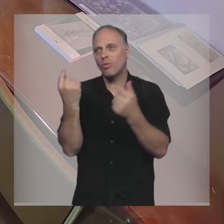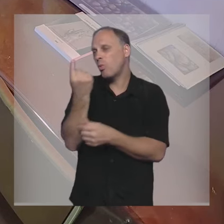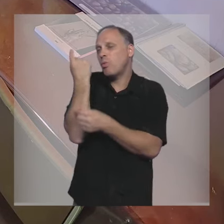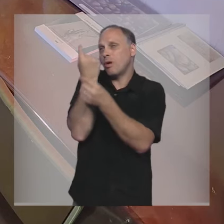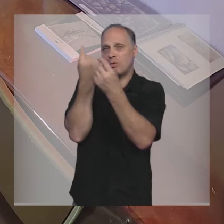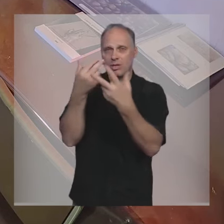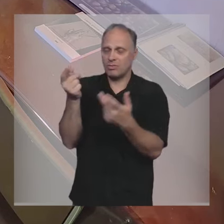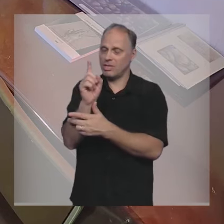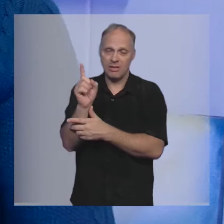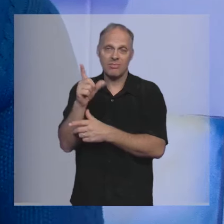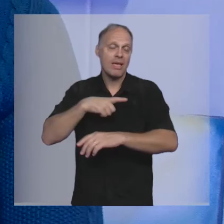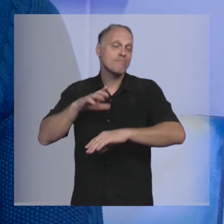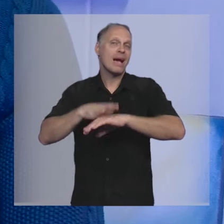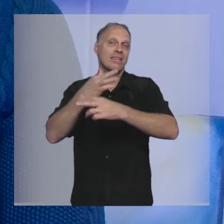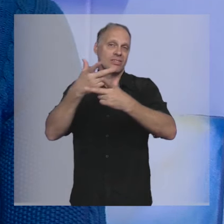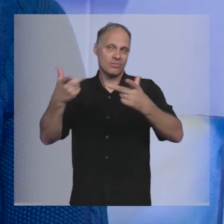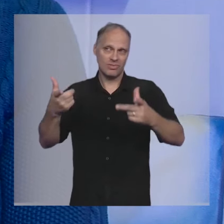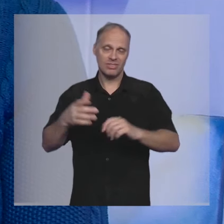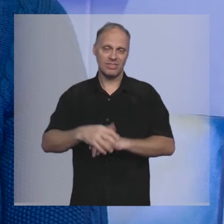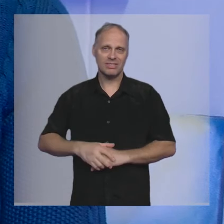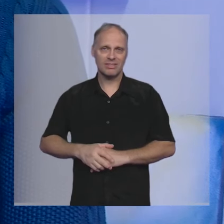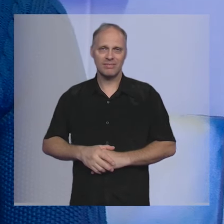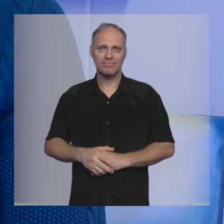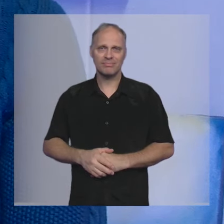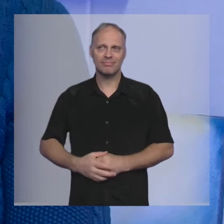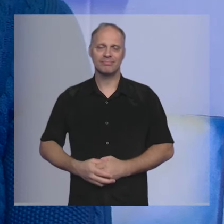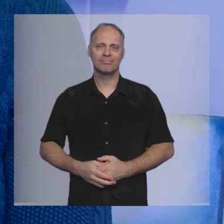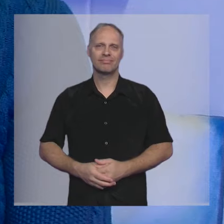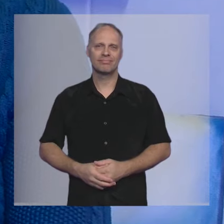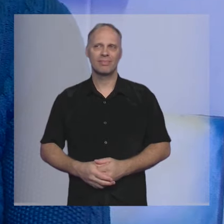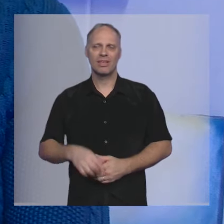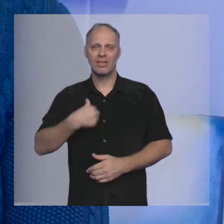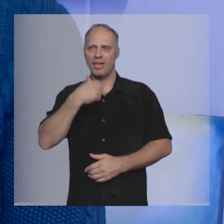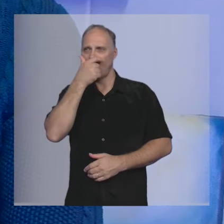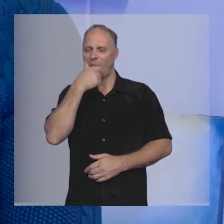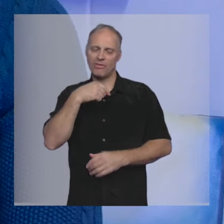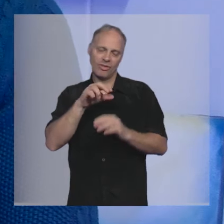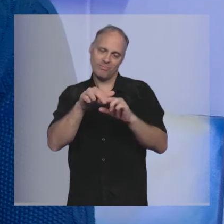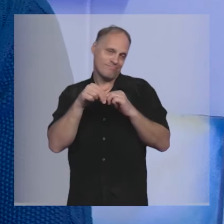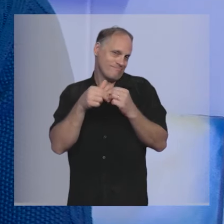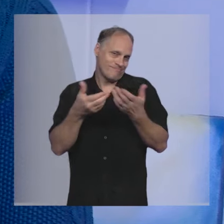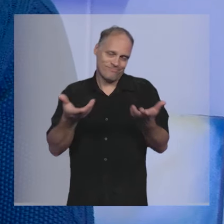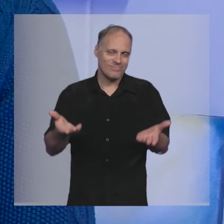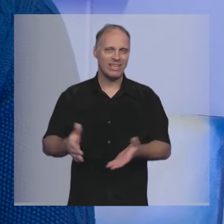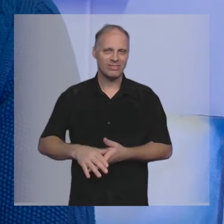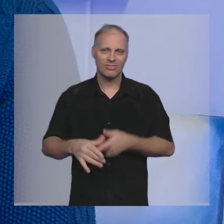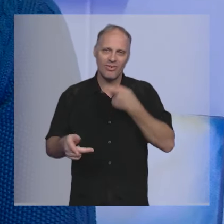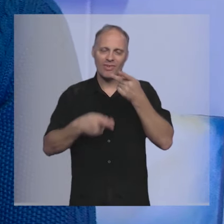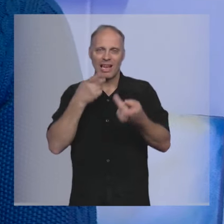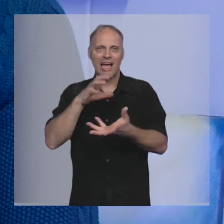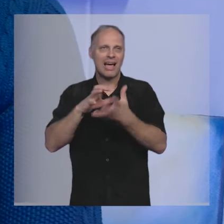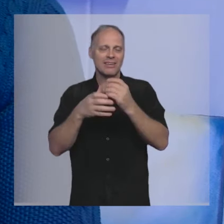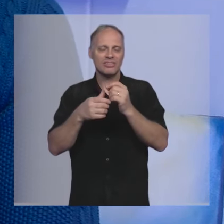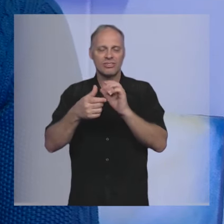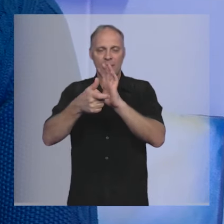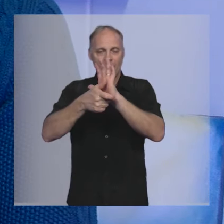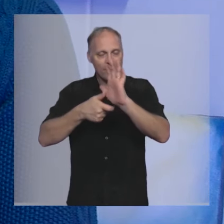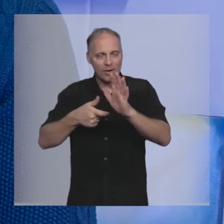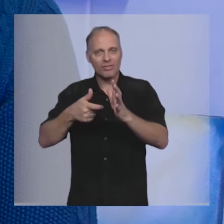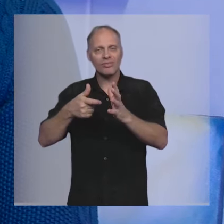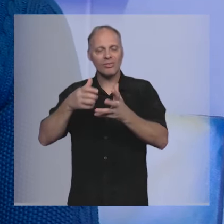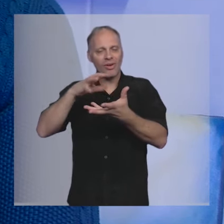só. Sim. Né? Que tu te reporta. Eu acho que é por aí. O